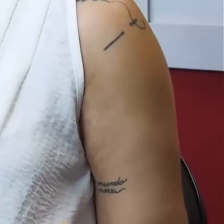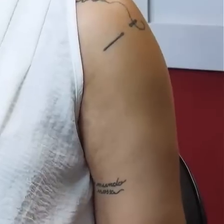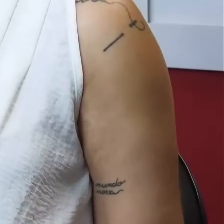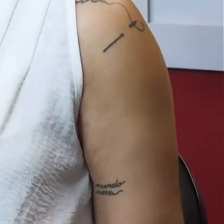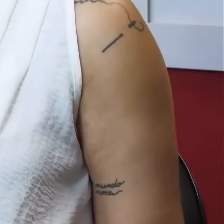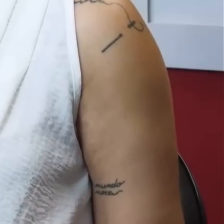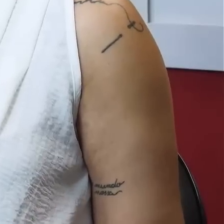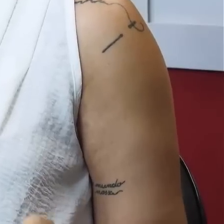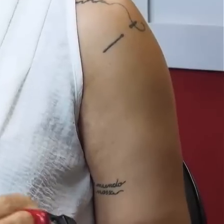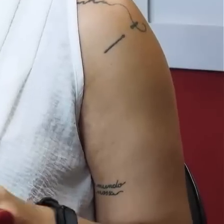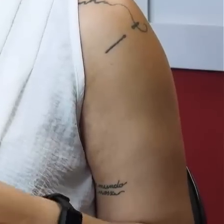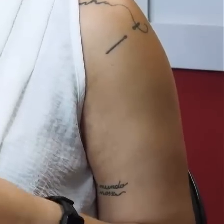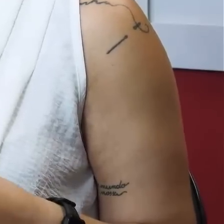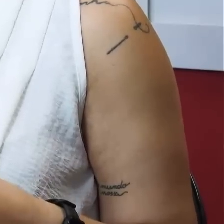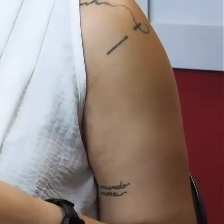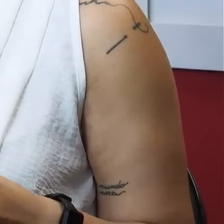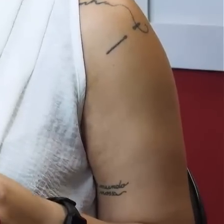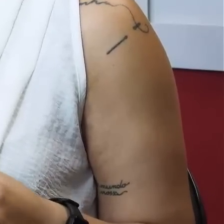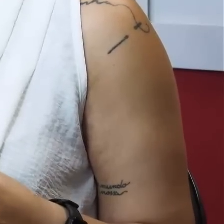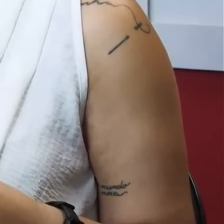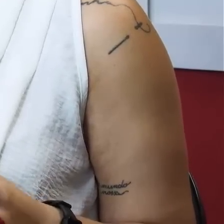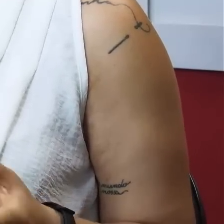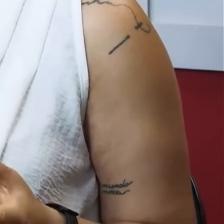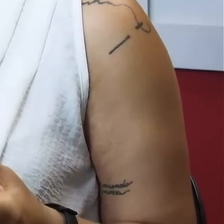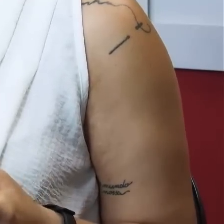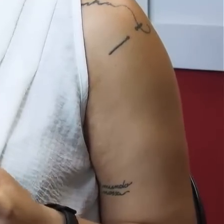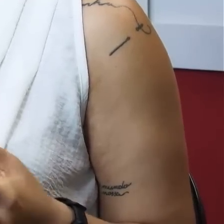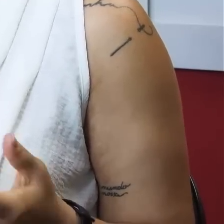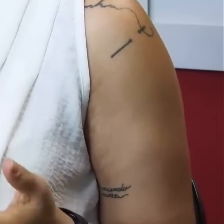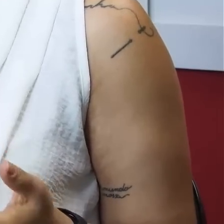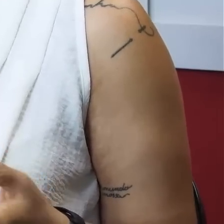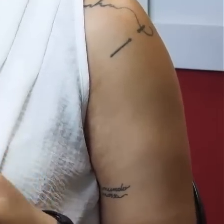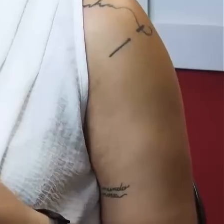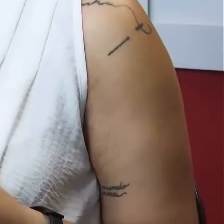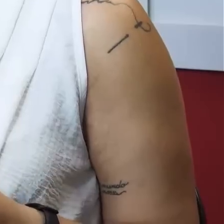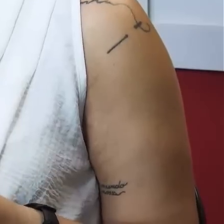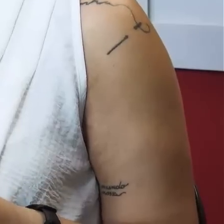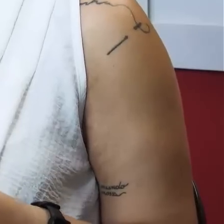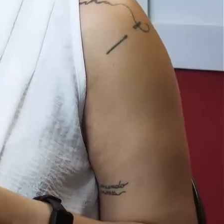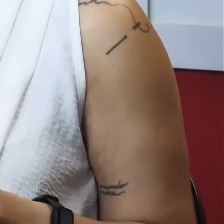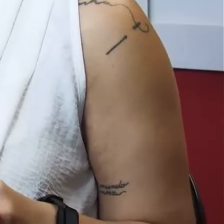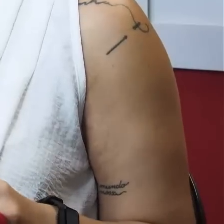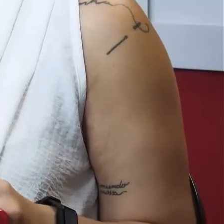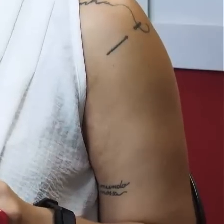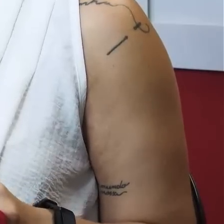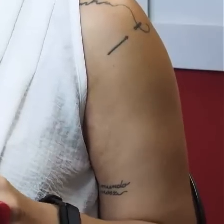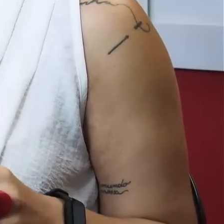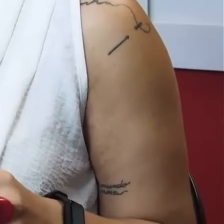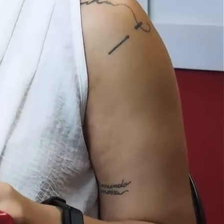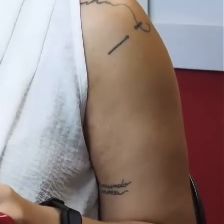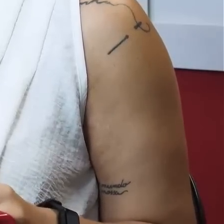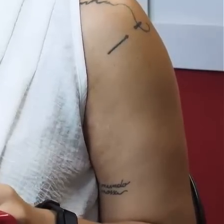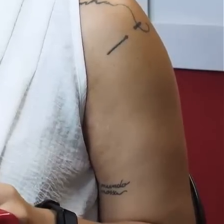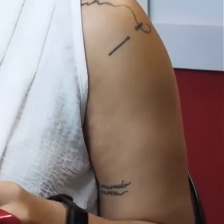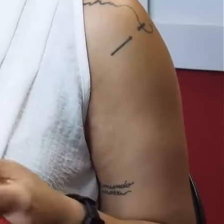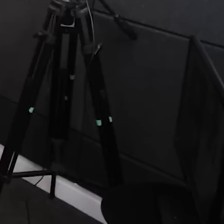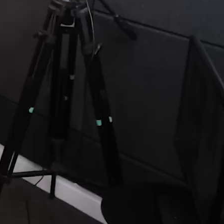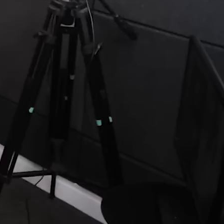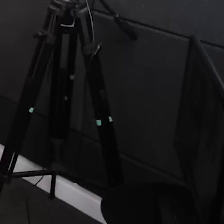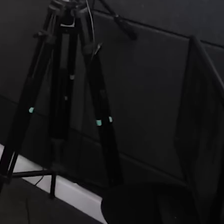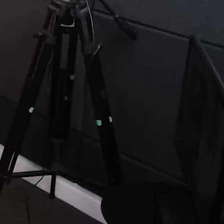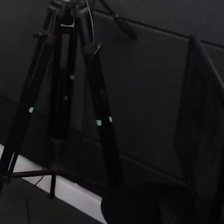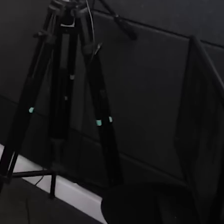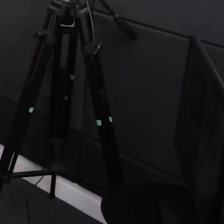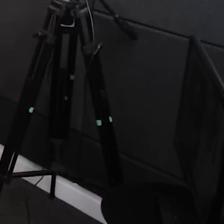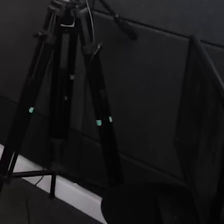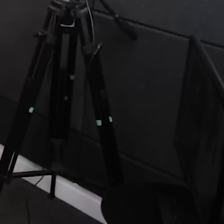Já na quinta-feira, o diretor-geral da Itaipu Binacional, Enio Verri, falou sobre a função social da hidrelétrica.